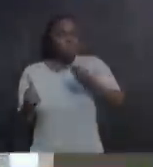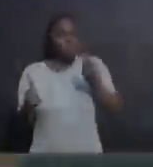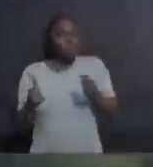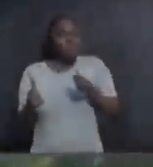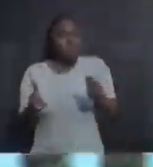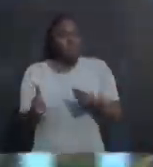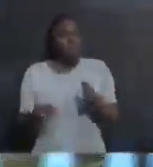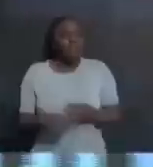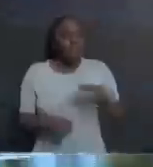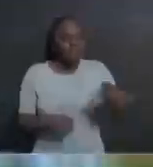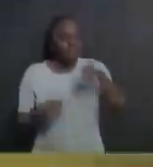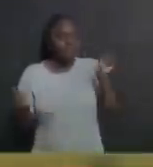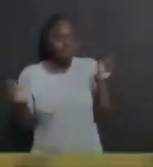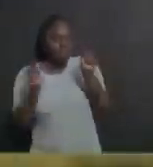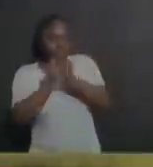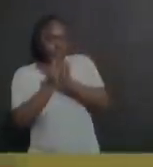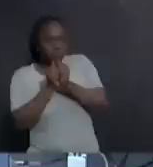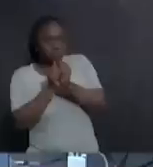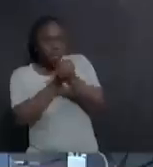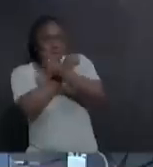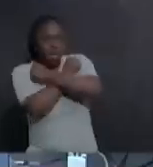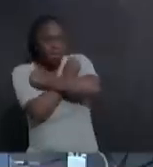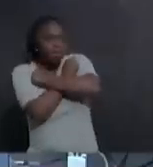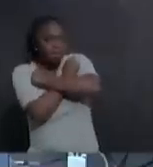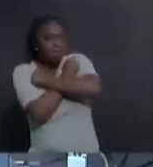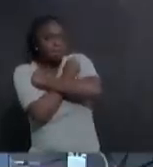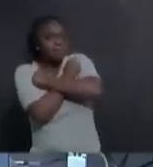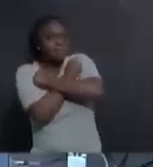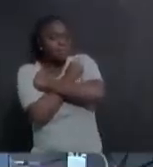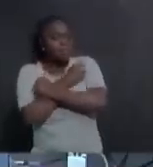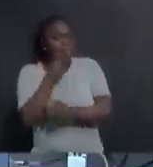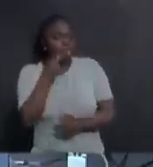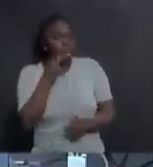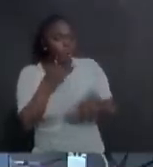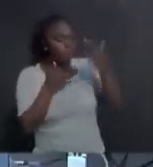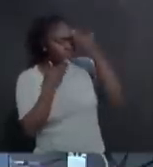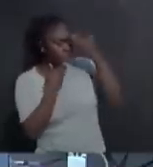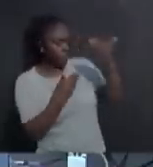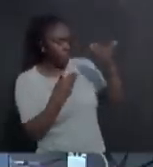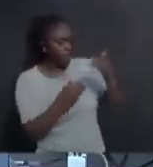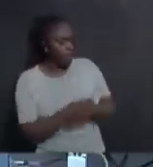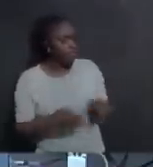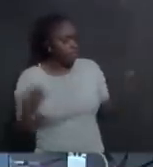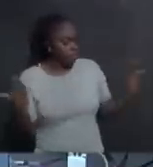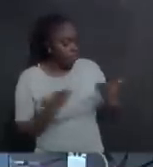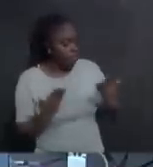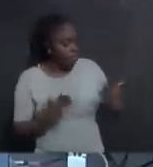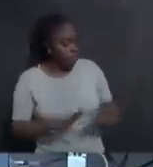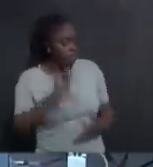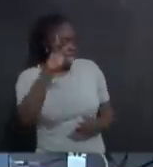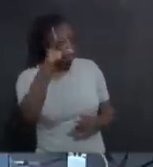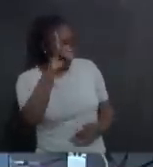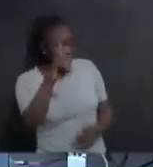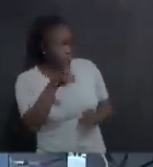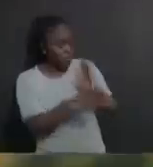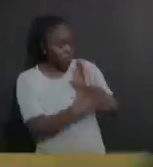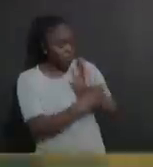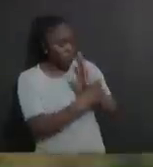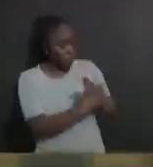meio. Ele me apertou e falou assim: thank you. Obrigado, hoje Deus andou no meu